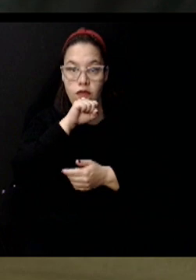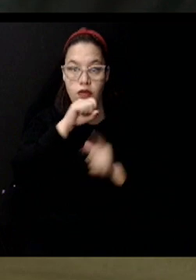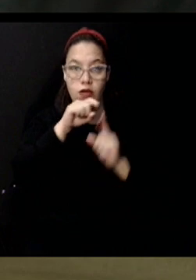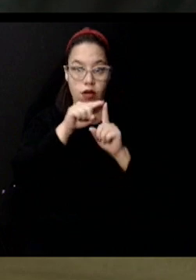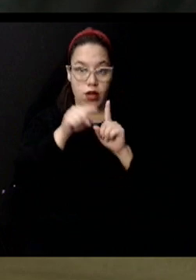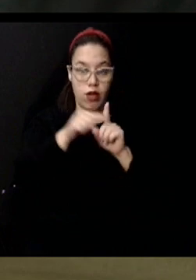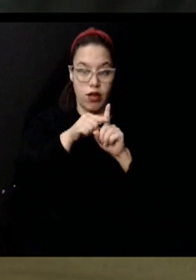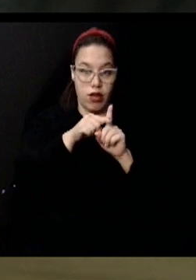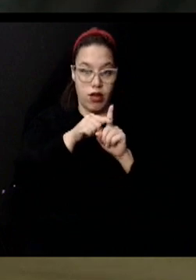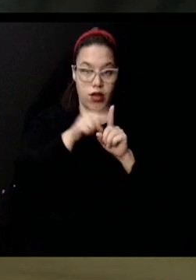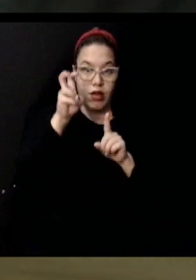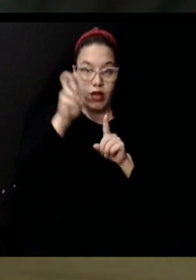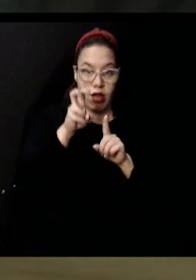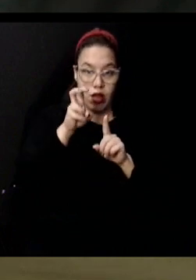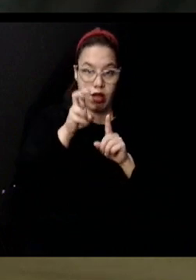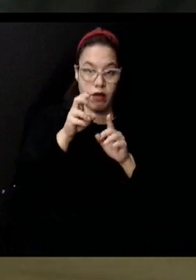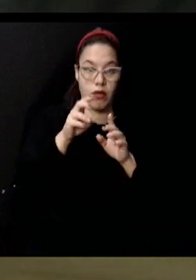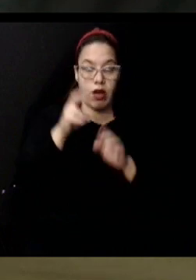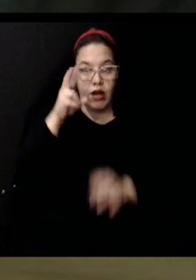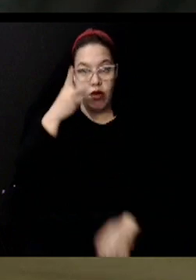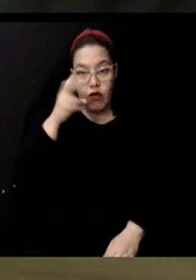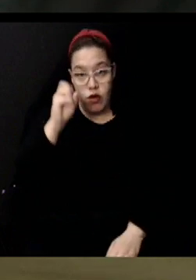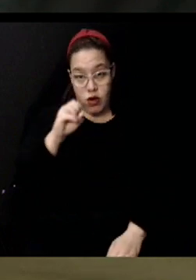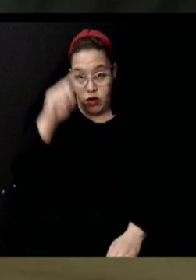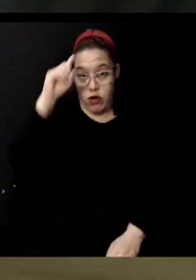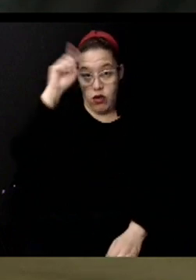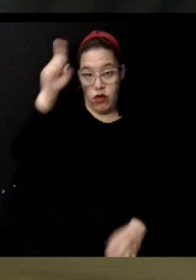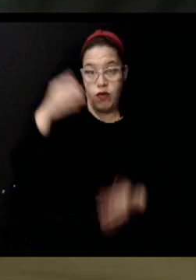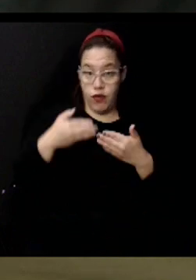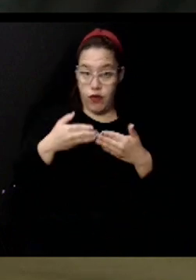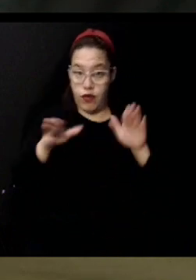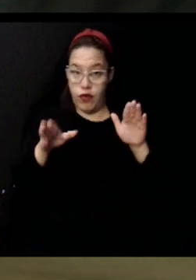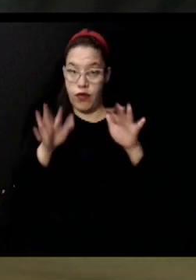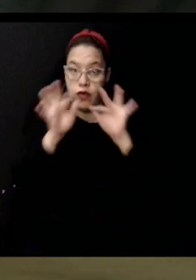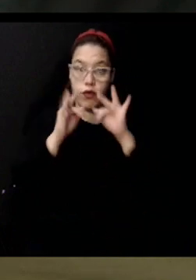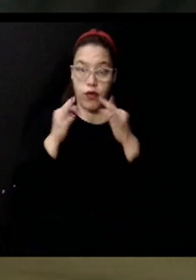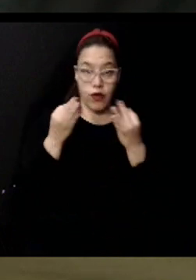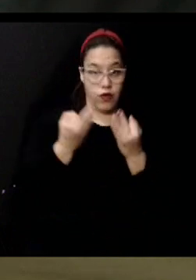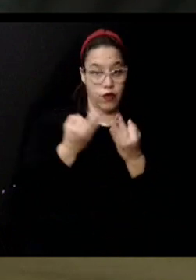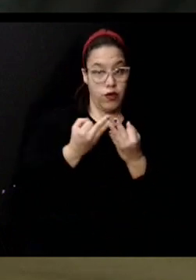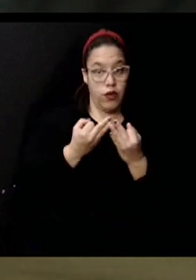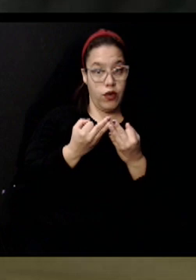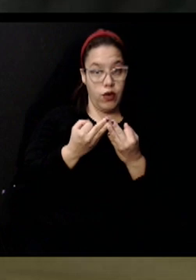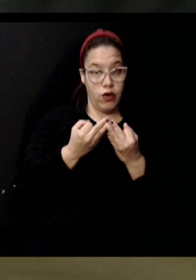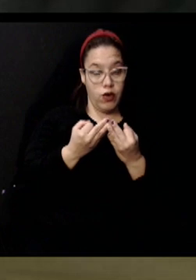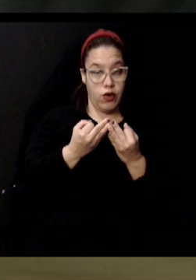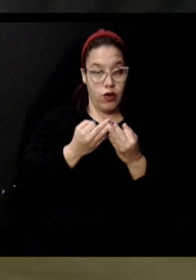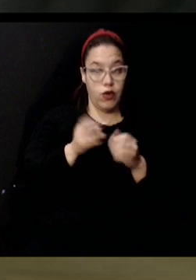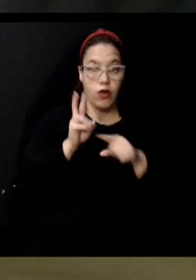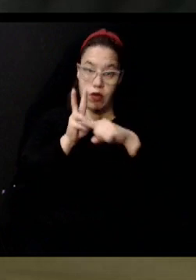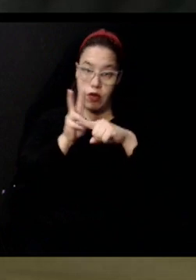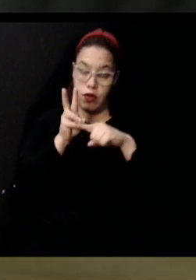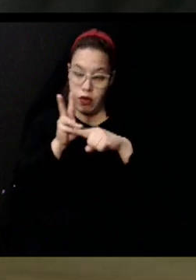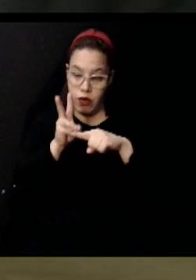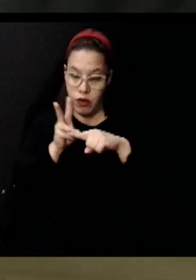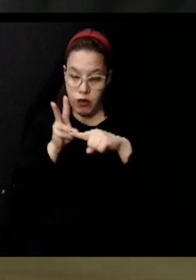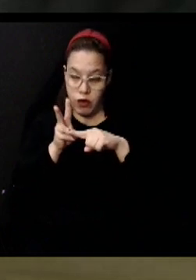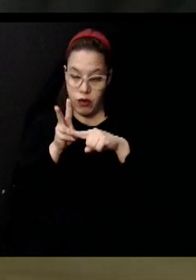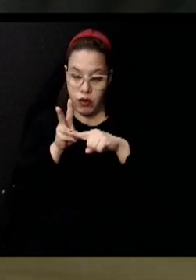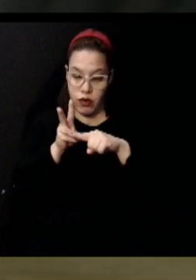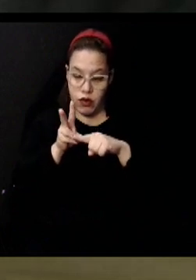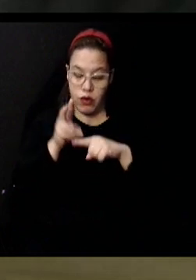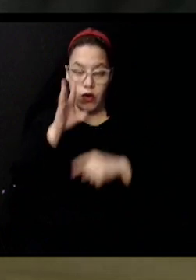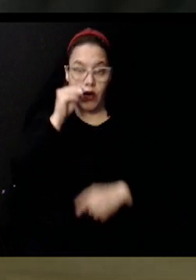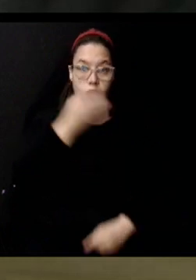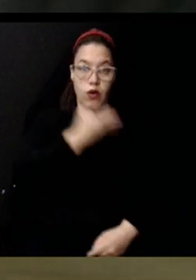5 para 20 dias, mas também é aberto a familiares e cuidadores, mesmo que não sejam servidores públicos.